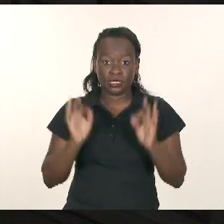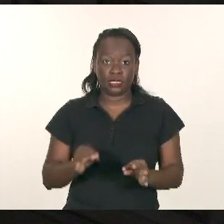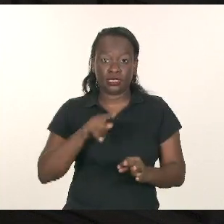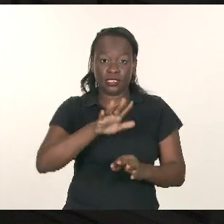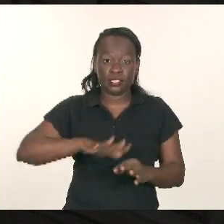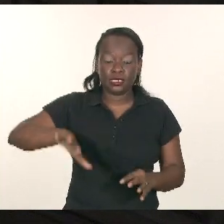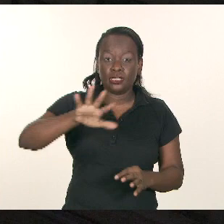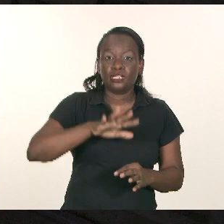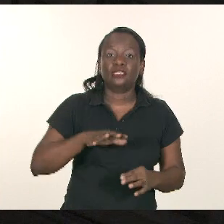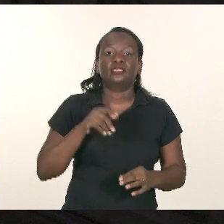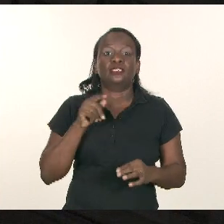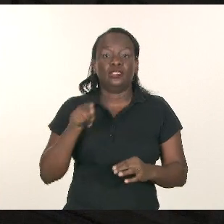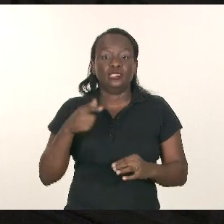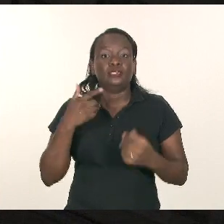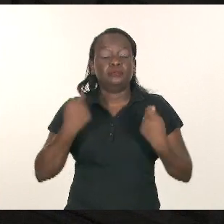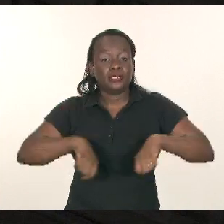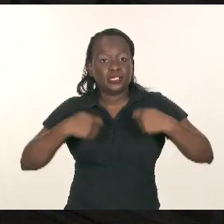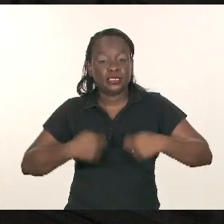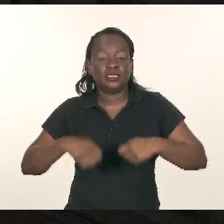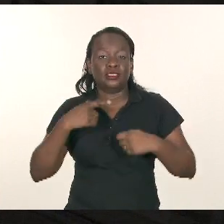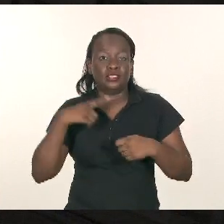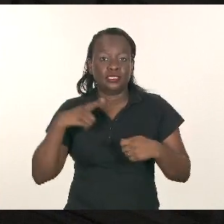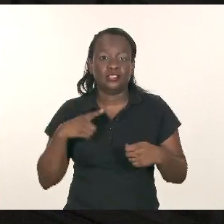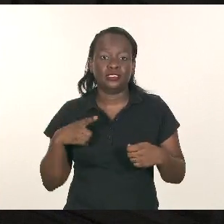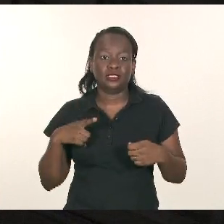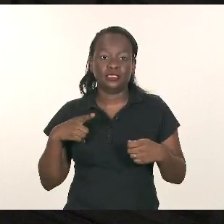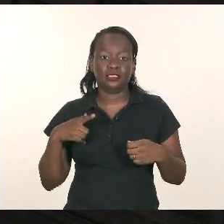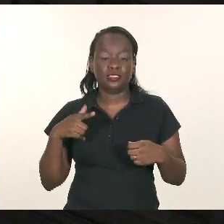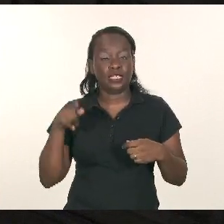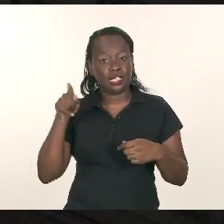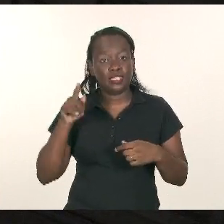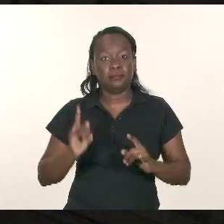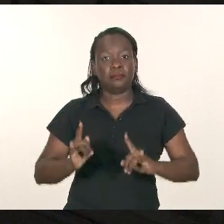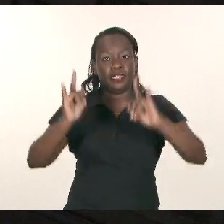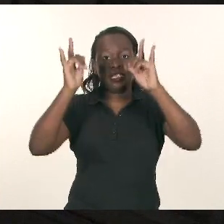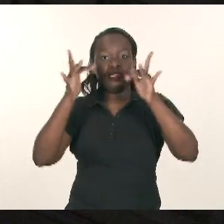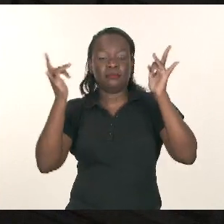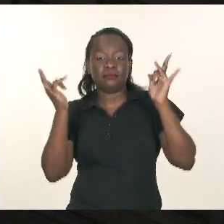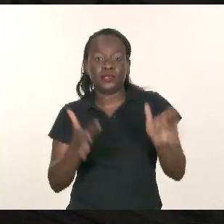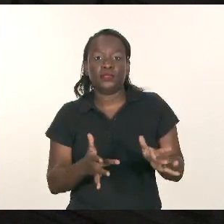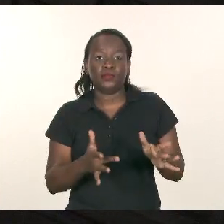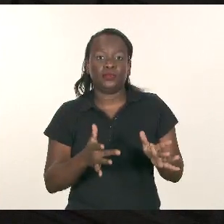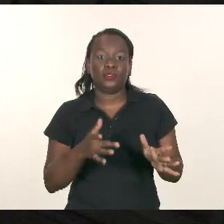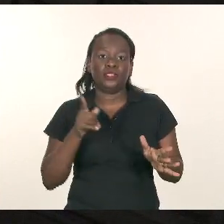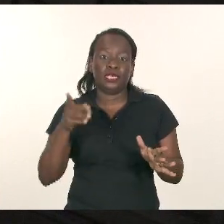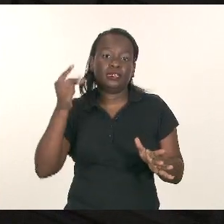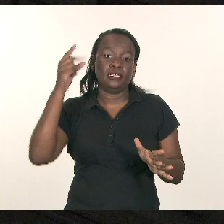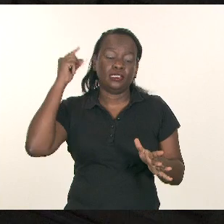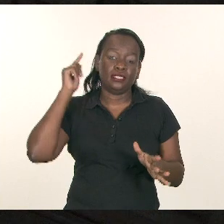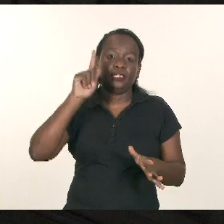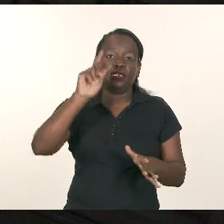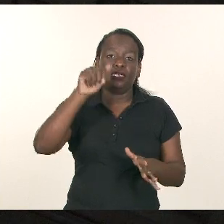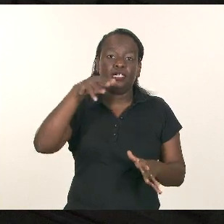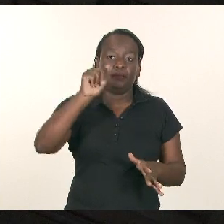desenho, André, que a gente precisava ter naquele prédio abandonado da antiga Gama